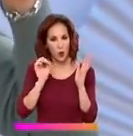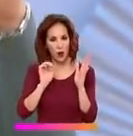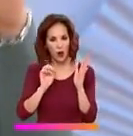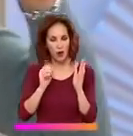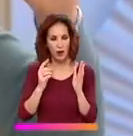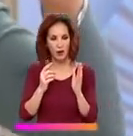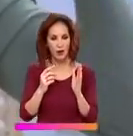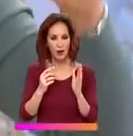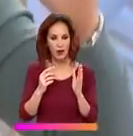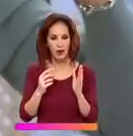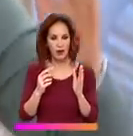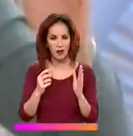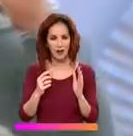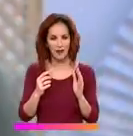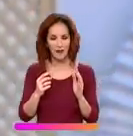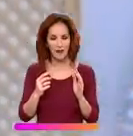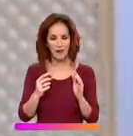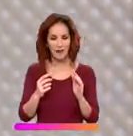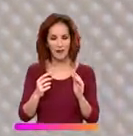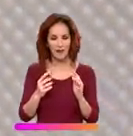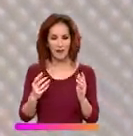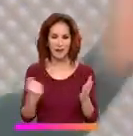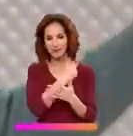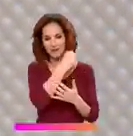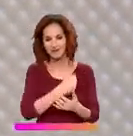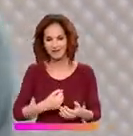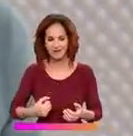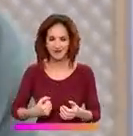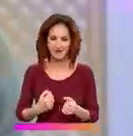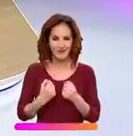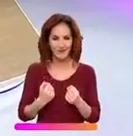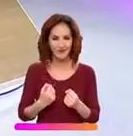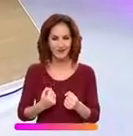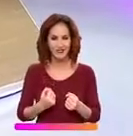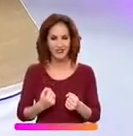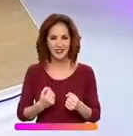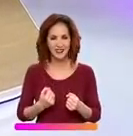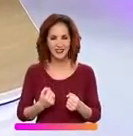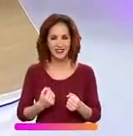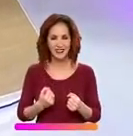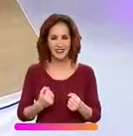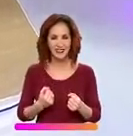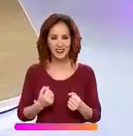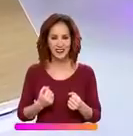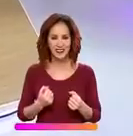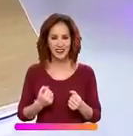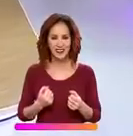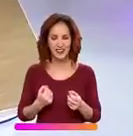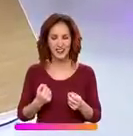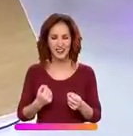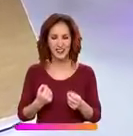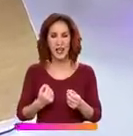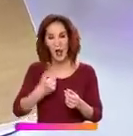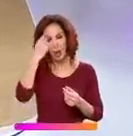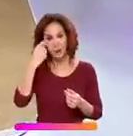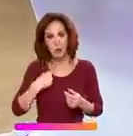1, 2, 3. 1, 2, 3. 1. Pá, sério. Aperta com ela. Não, mas eu sei